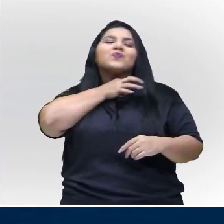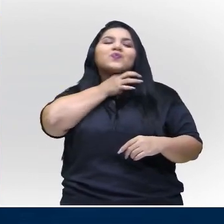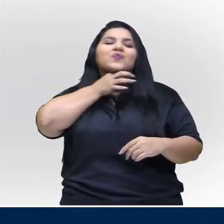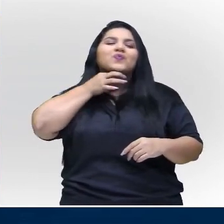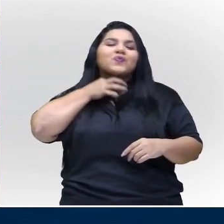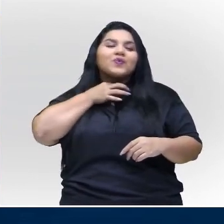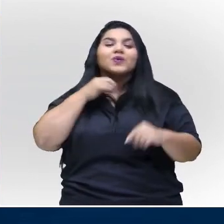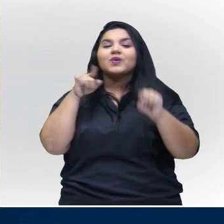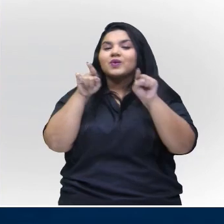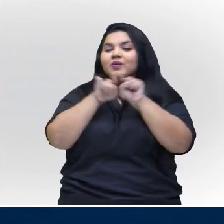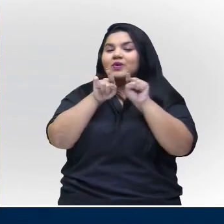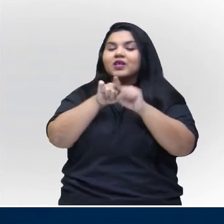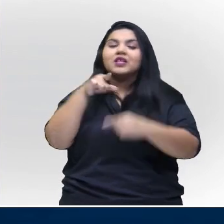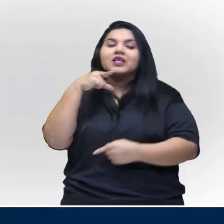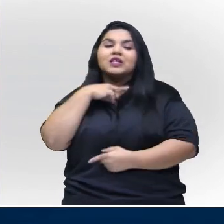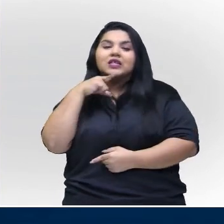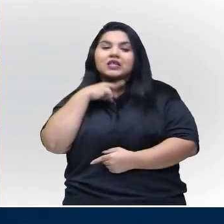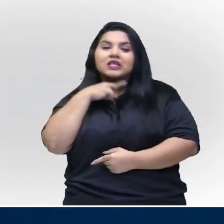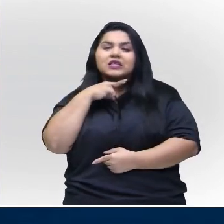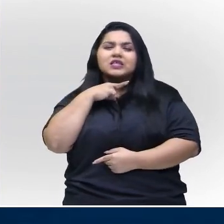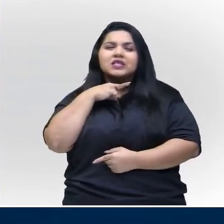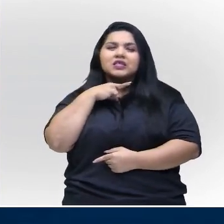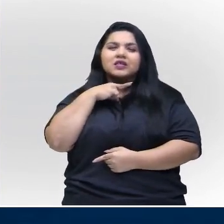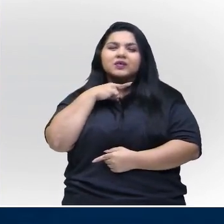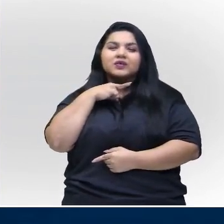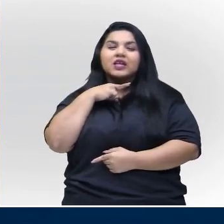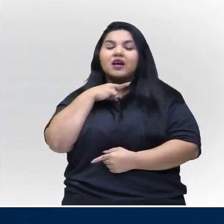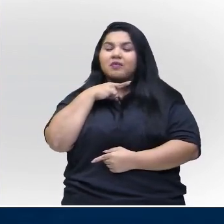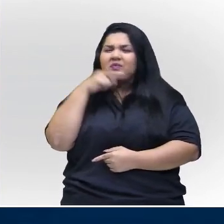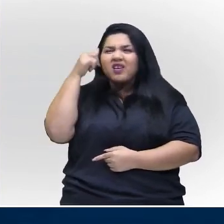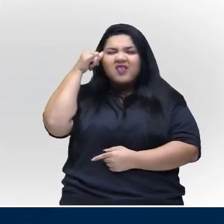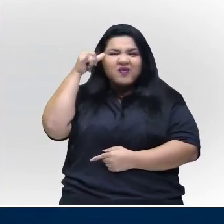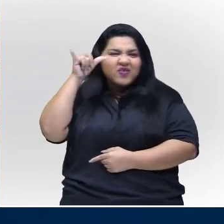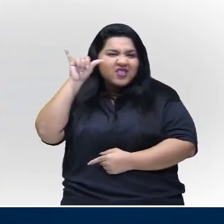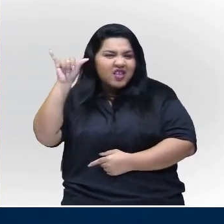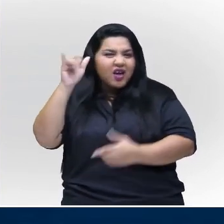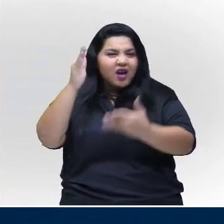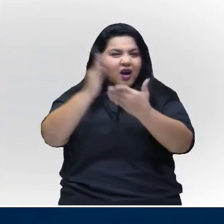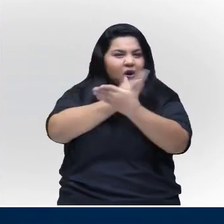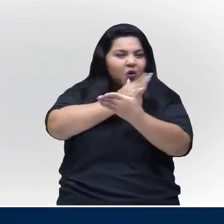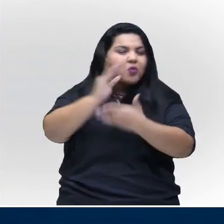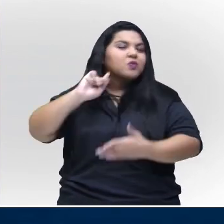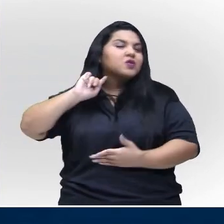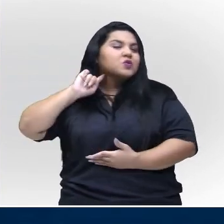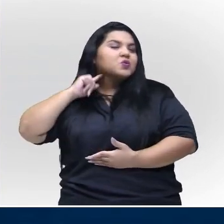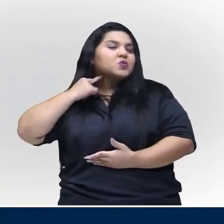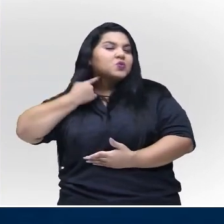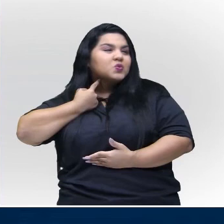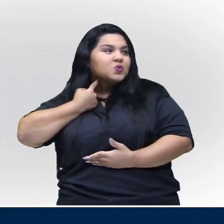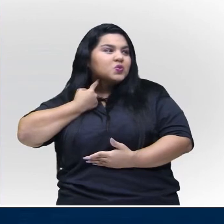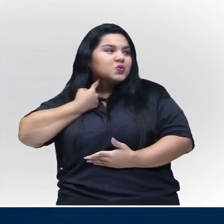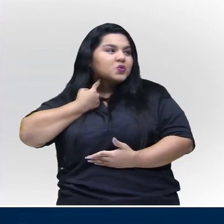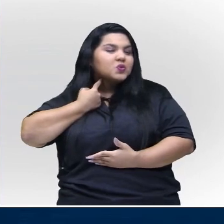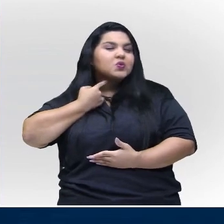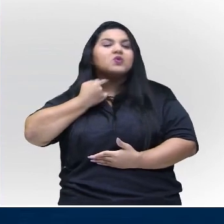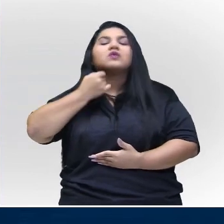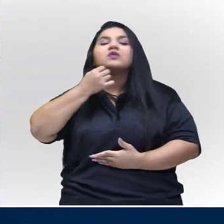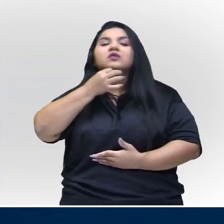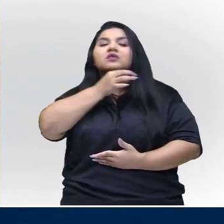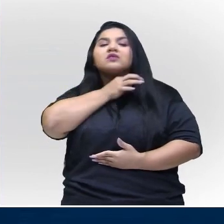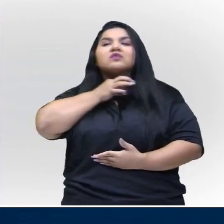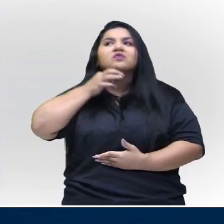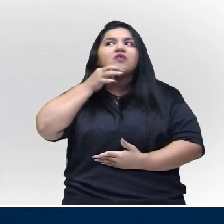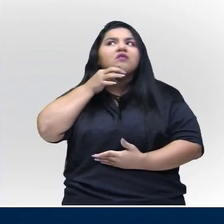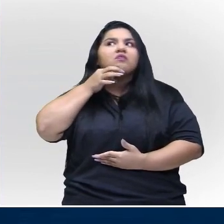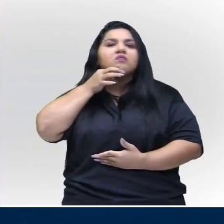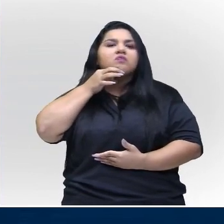né, que têm esses cílios justamente, né, para evitar com que algumas impurezas, por exemplo, fiquem nessa região e que